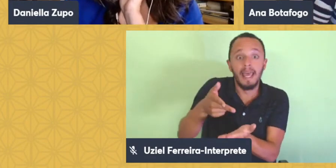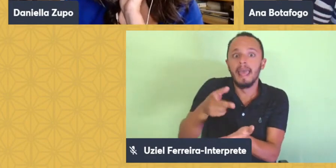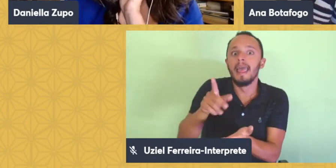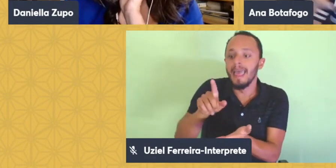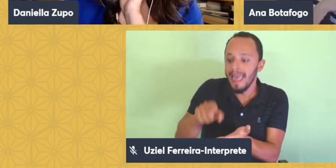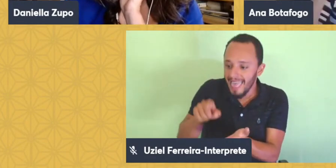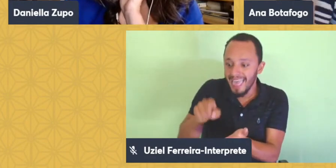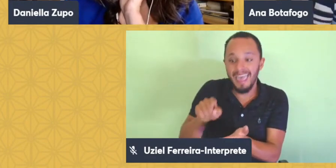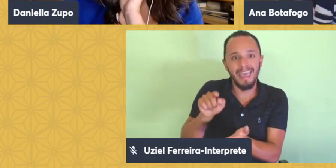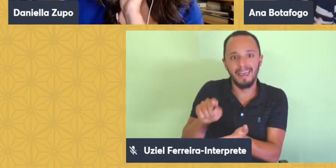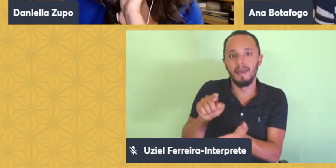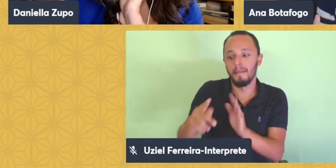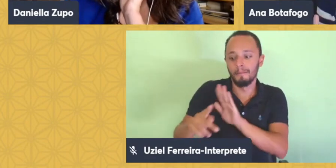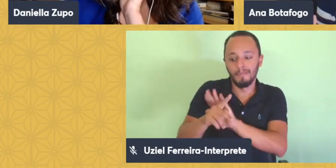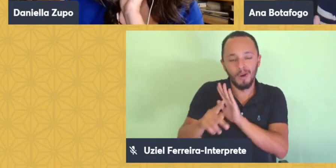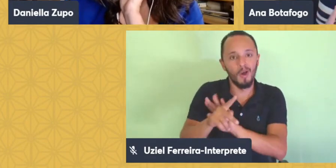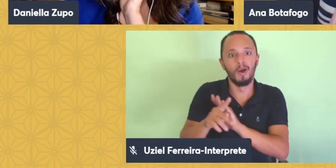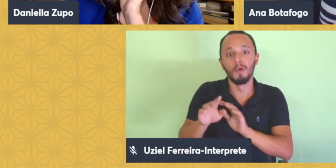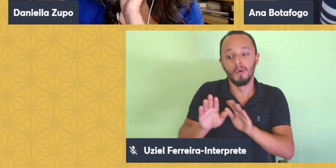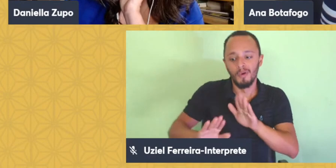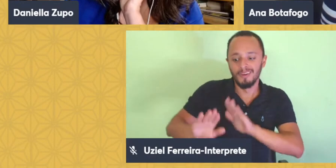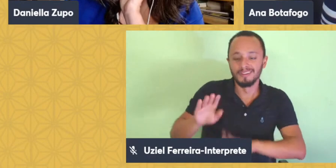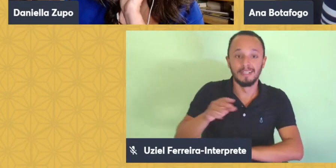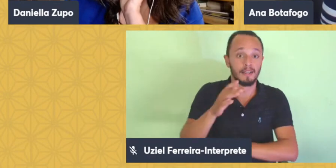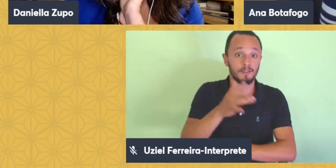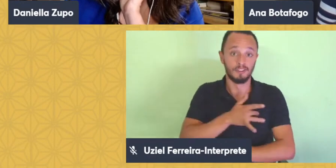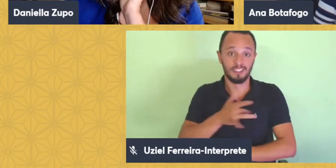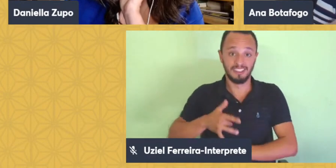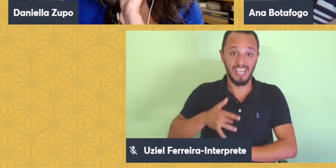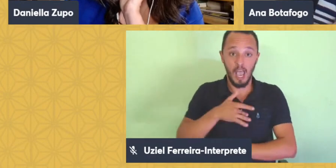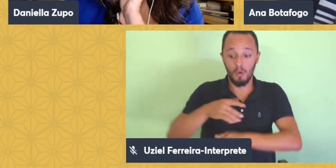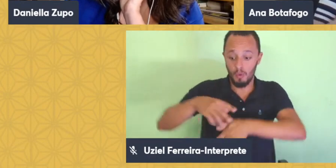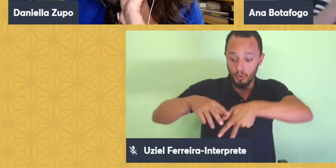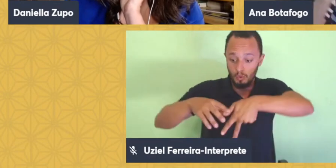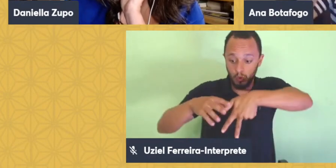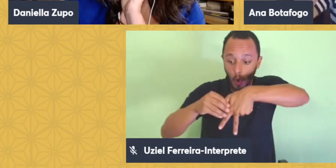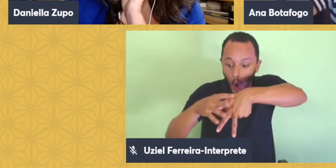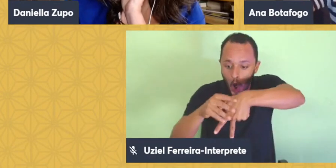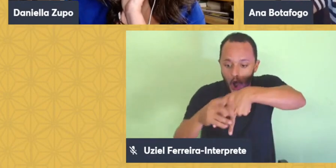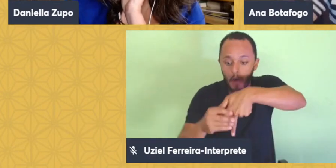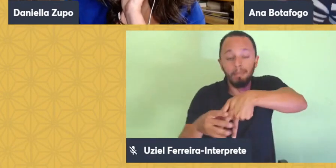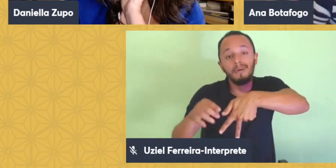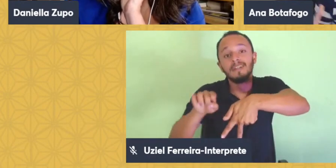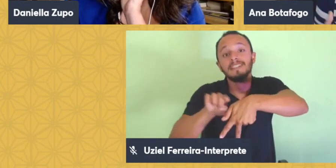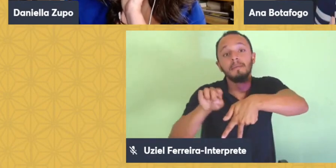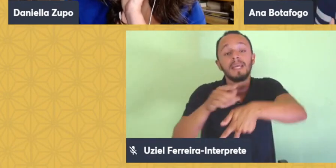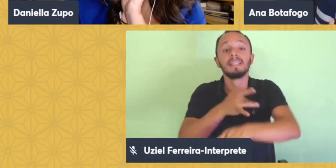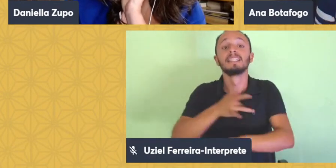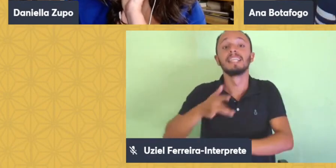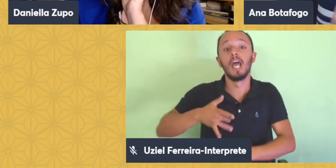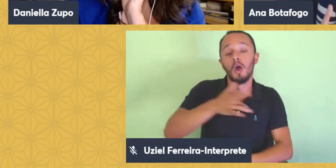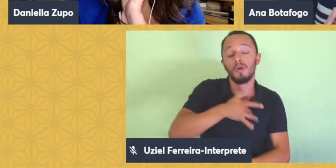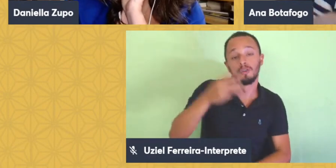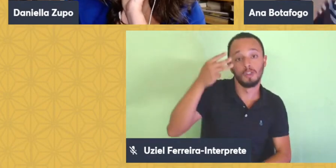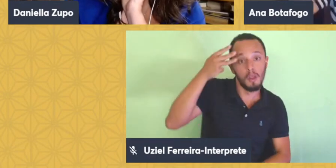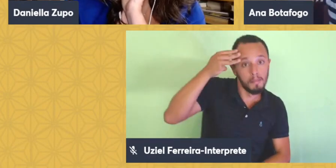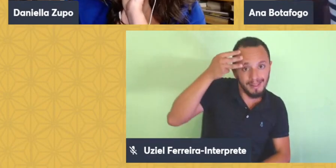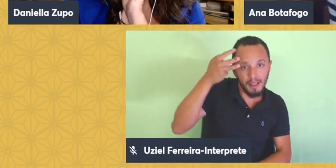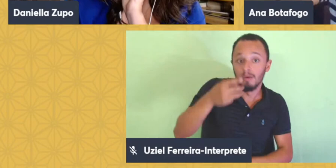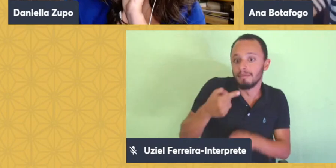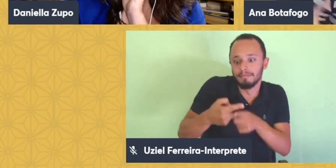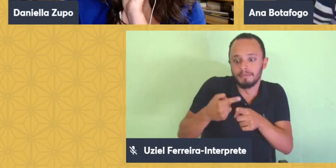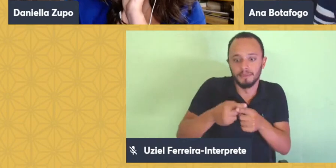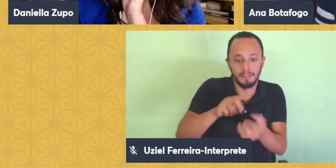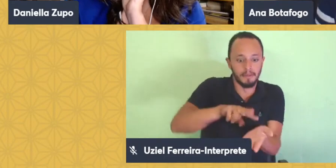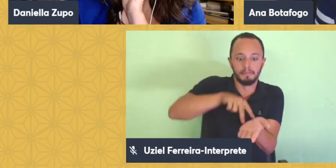para a saúde física e até a para a vida dela né porque são tão manobras em o que